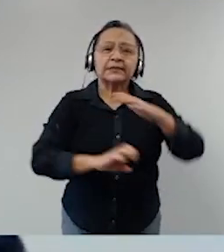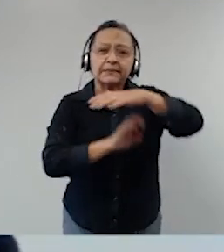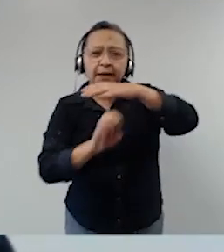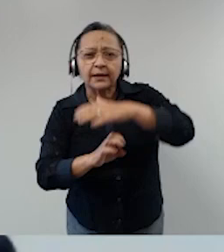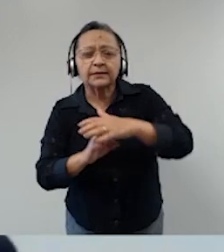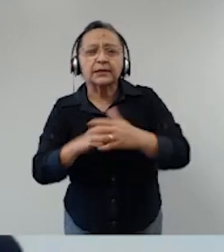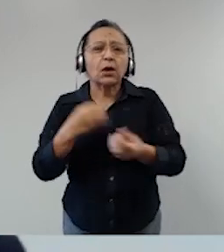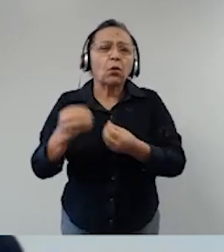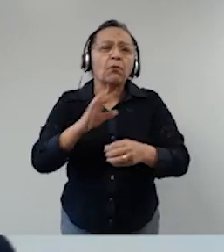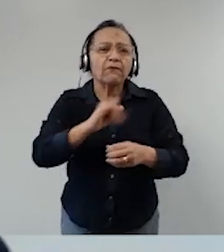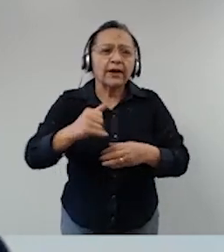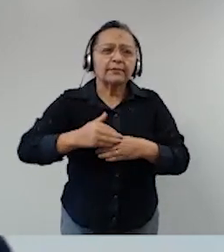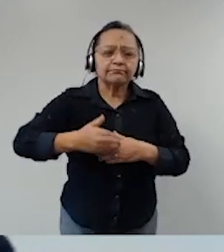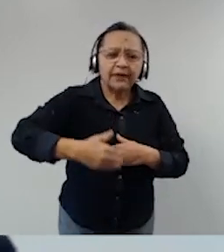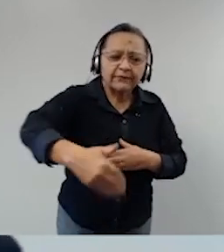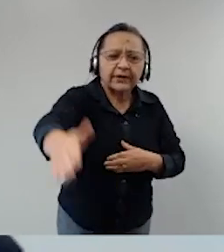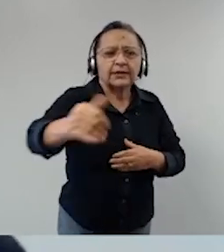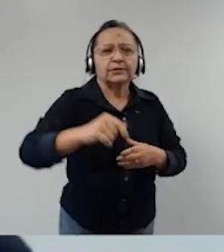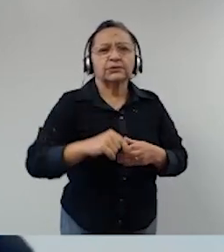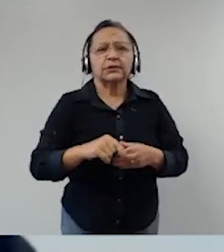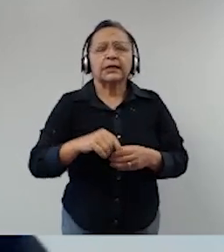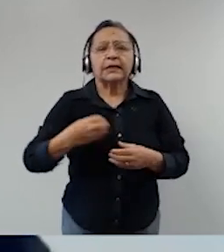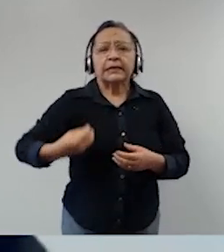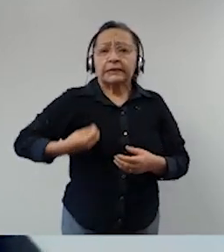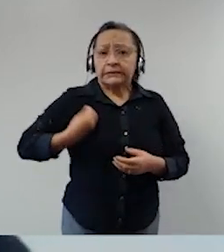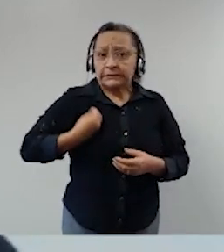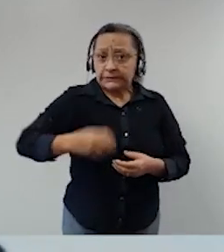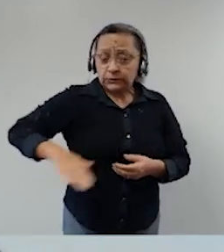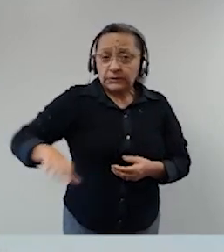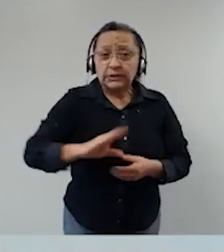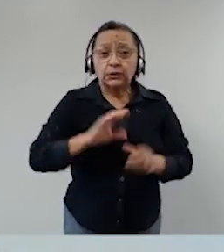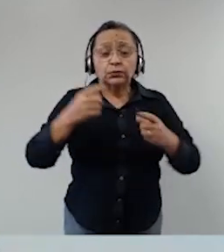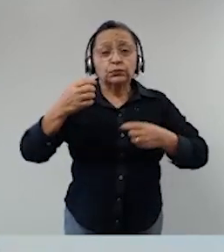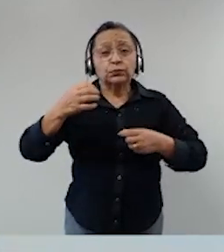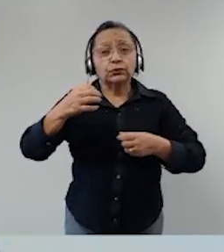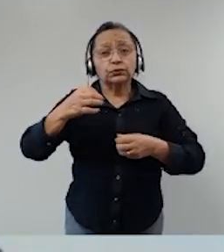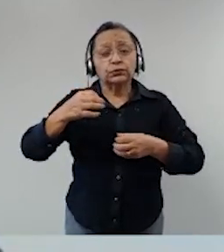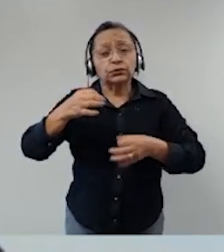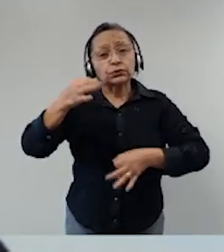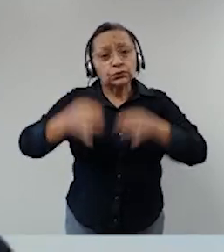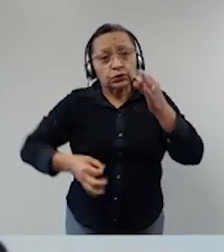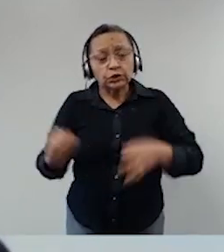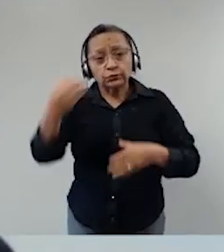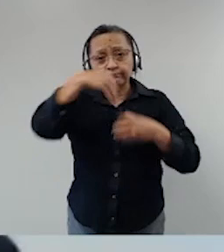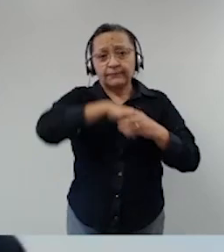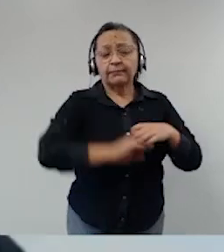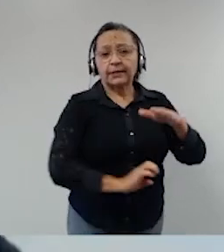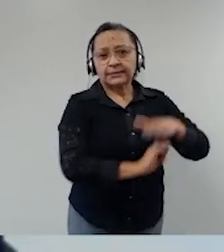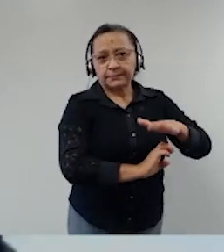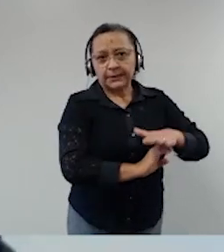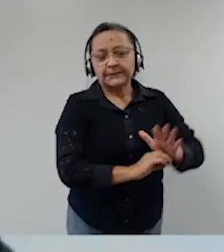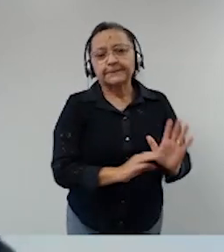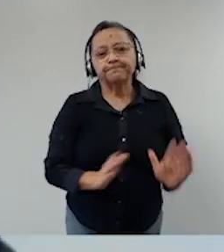a situação dos jurídicos internos das empresas. Não é? Então,